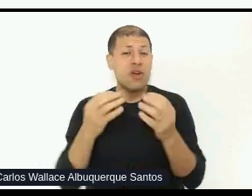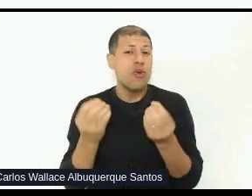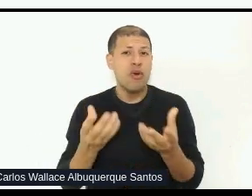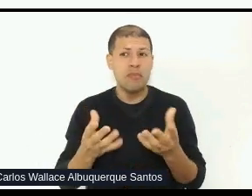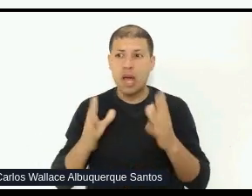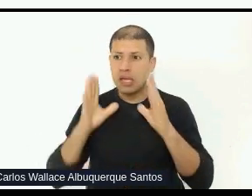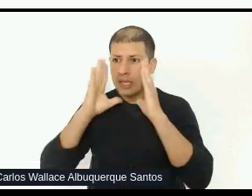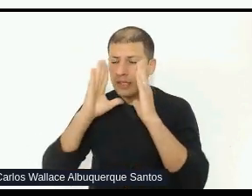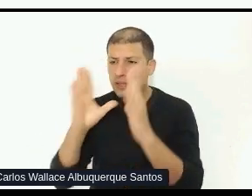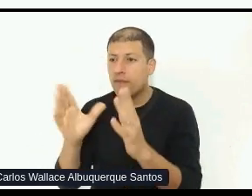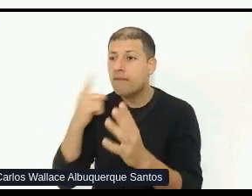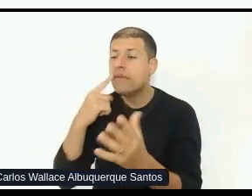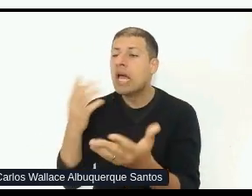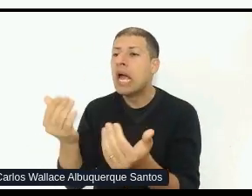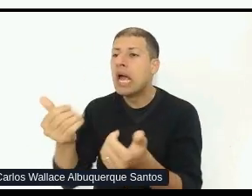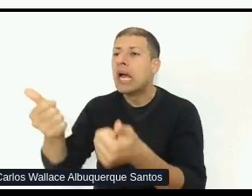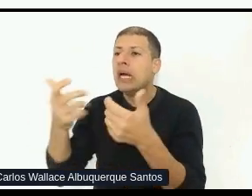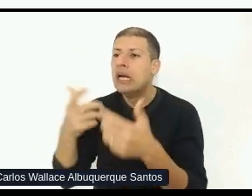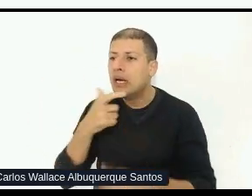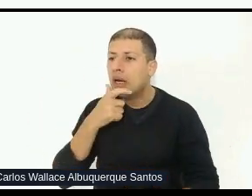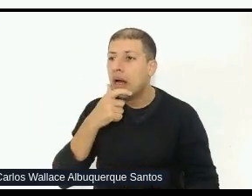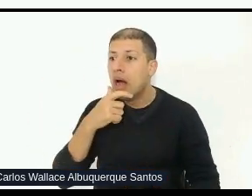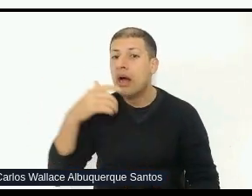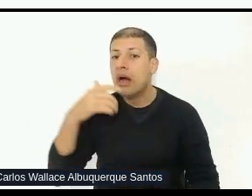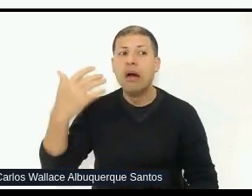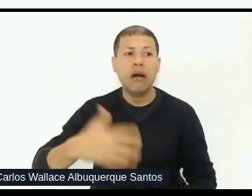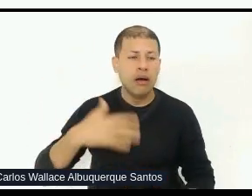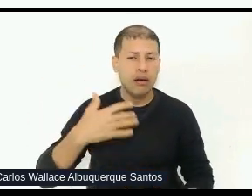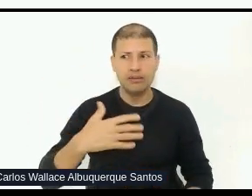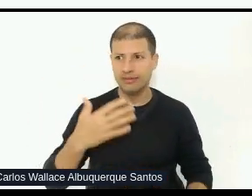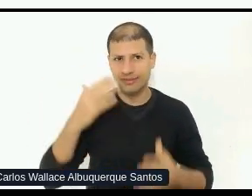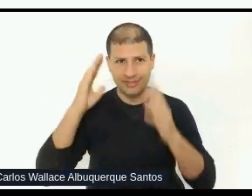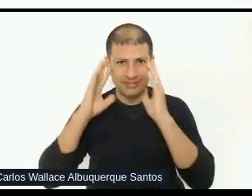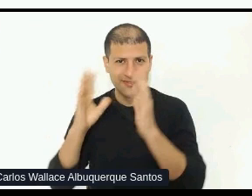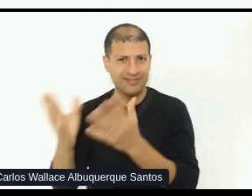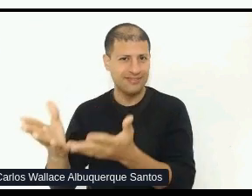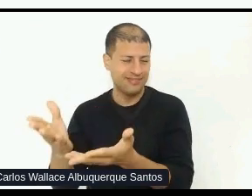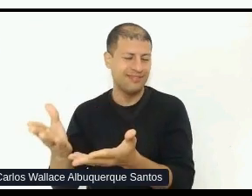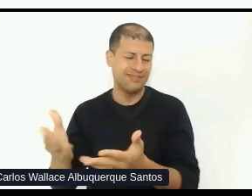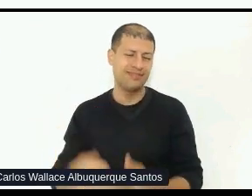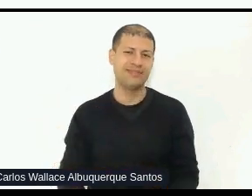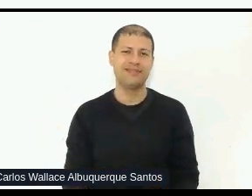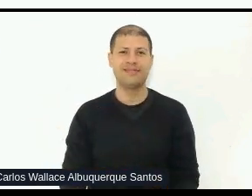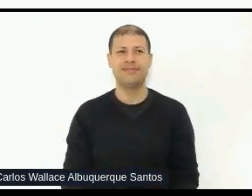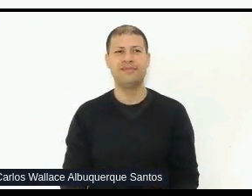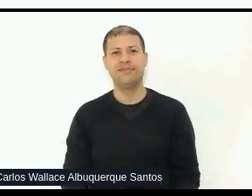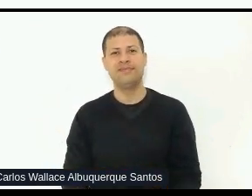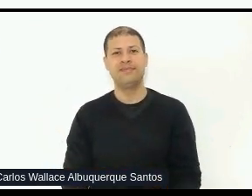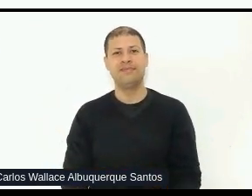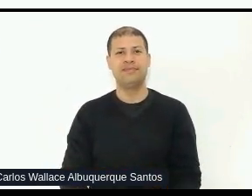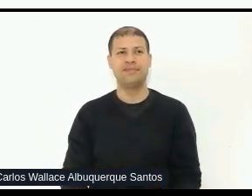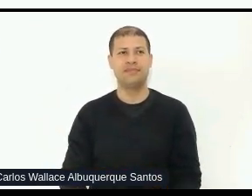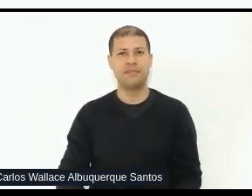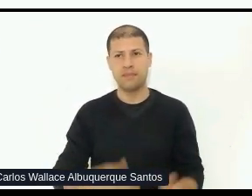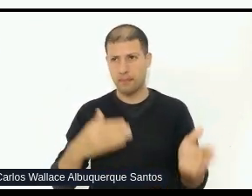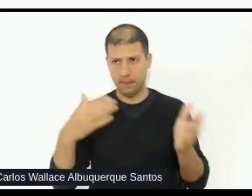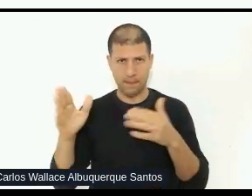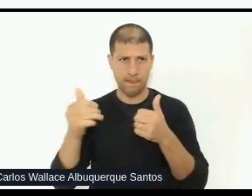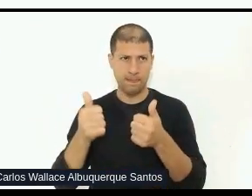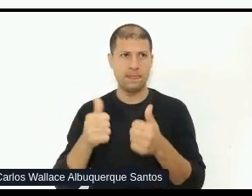é o principal alvo de nossa ação, de nossa transformação. Né? Pode passar a próxima, né,